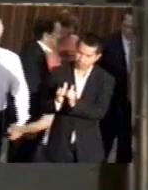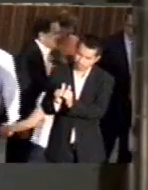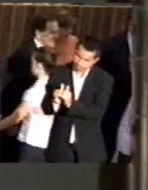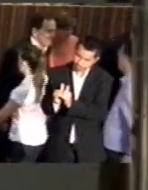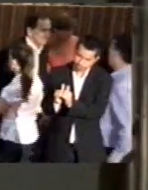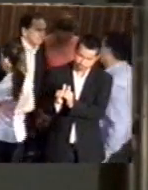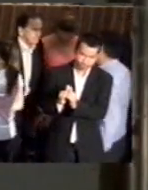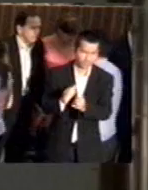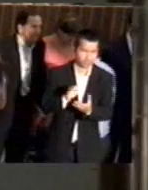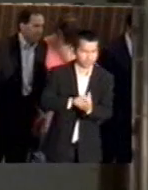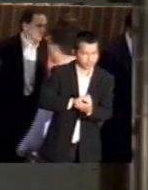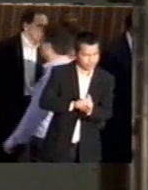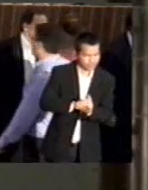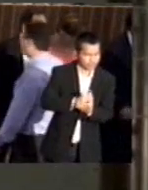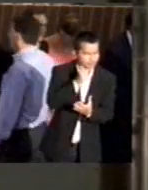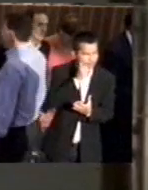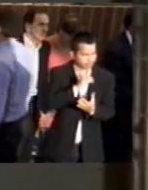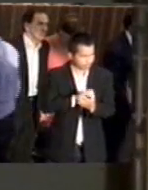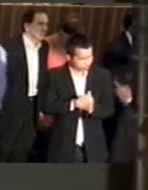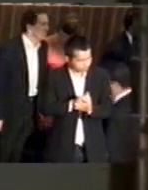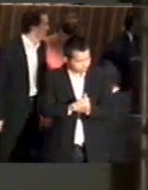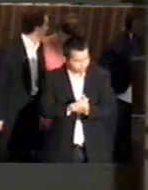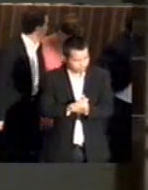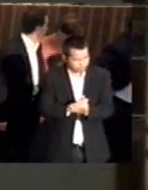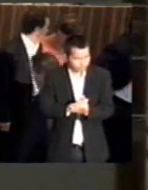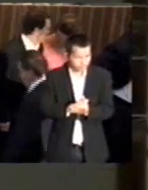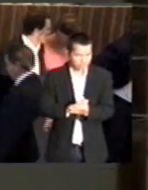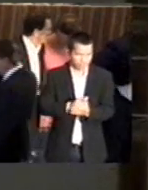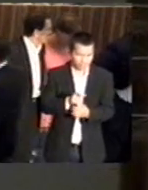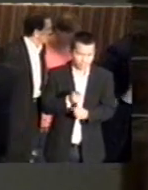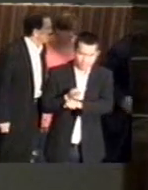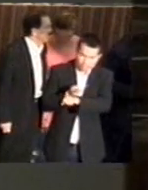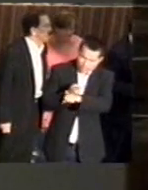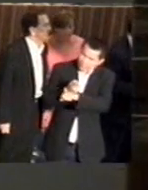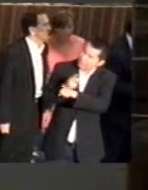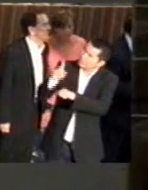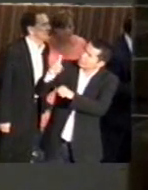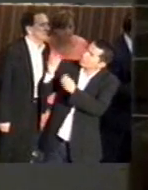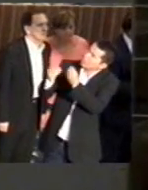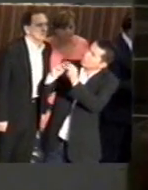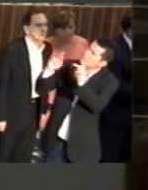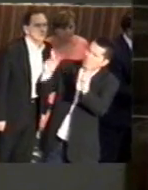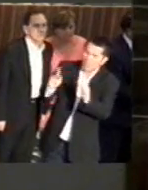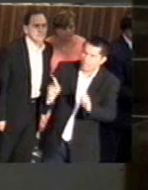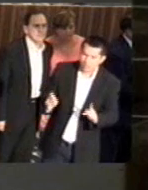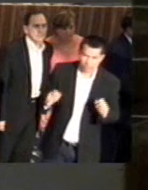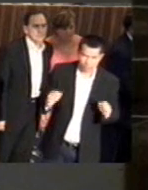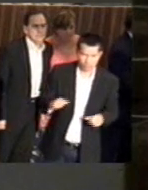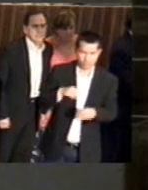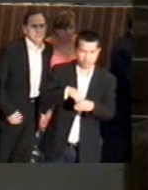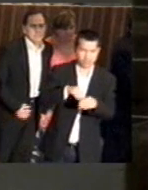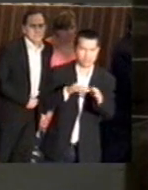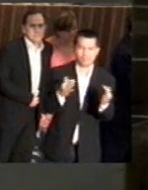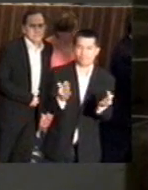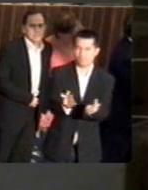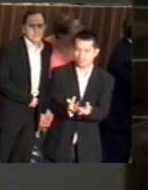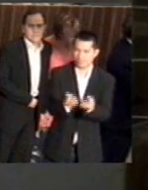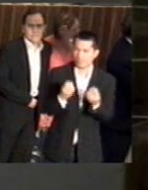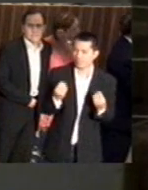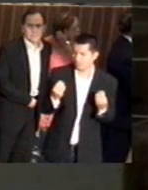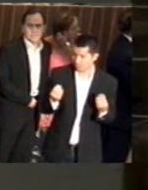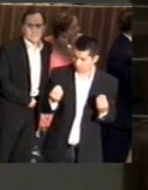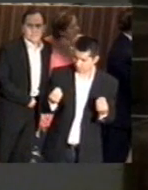Hoje, quando a gente for celebrar a ceia do Senhor, o desejo de Deus é que talvez você tenha que deixar a sua